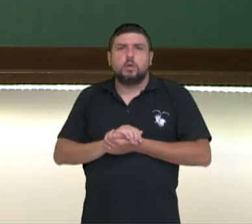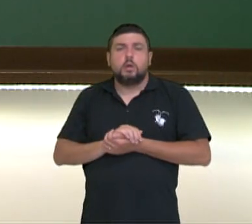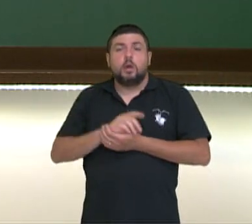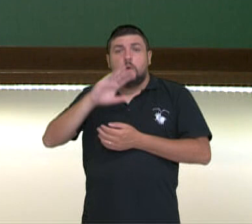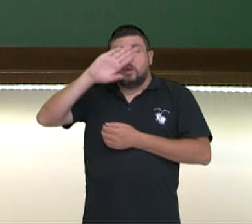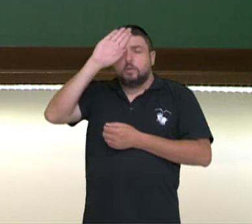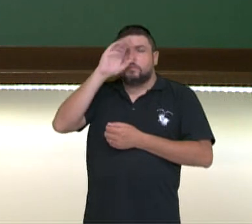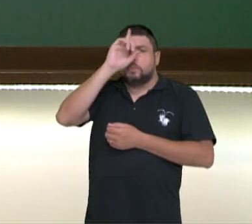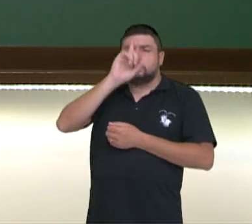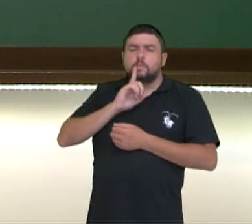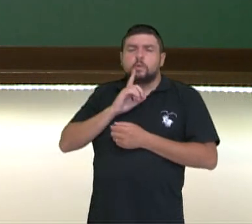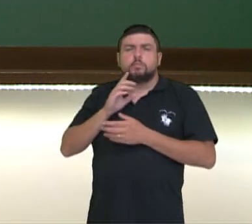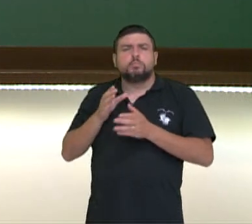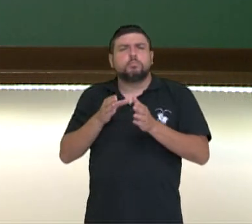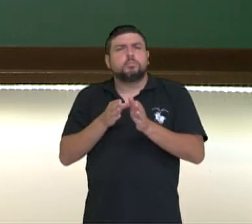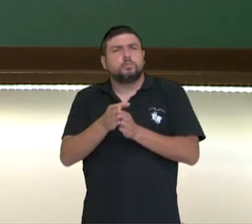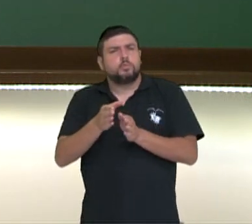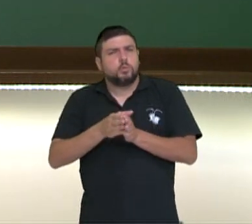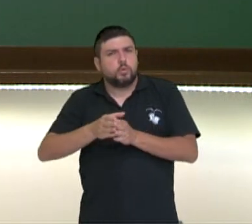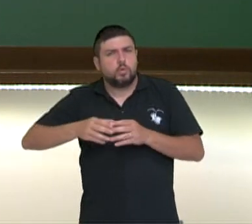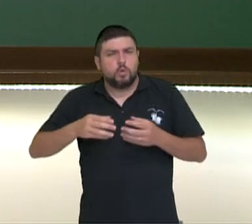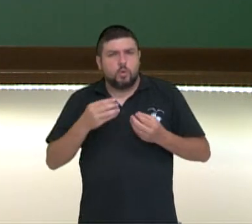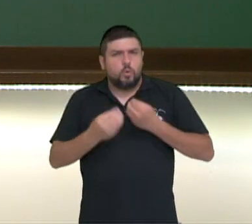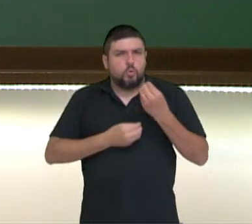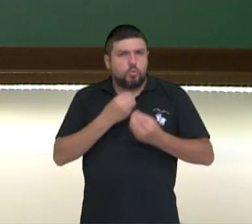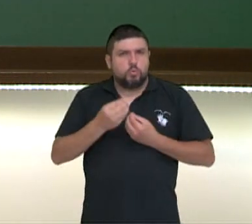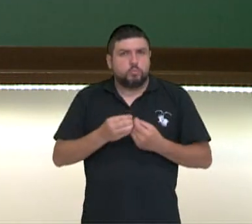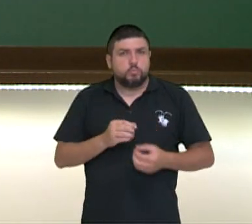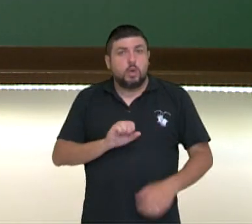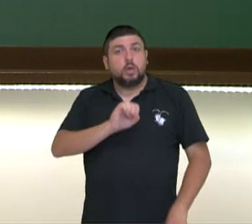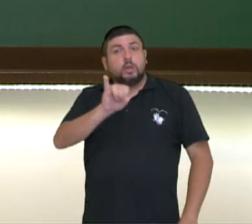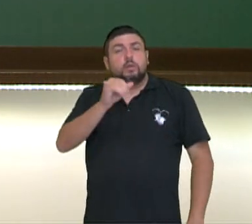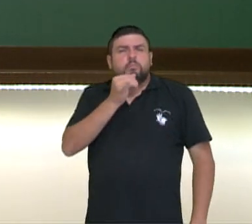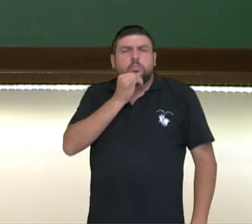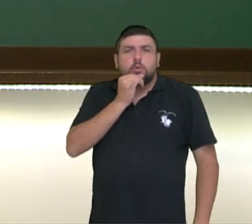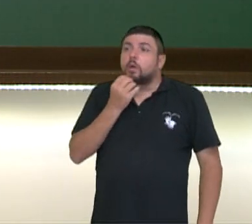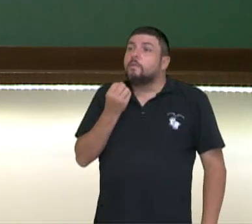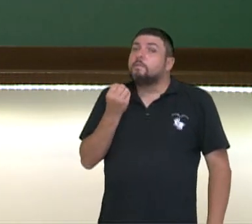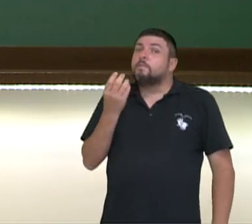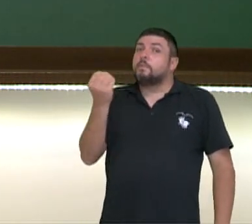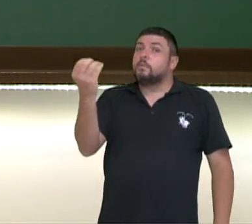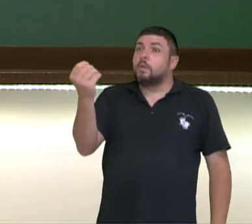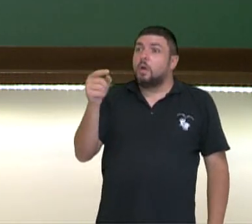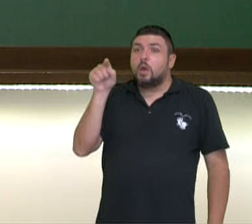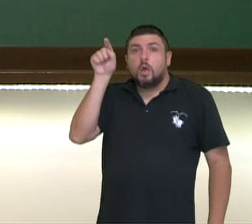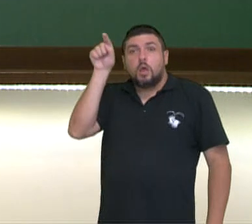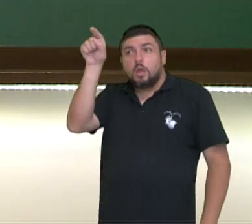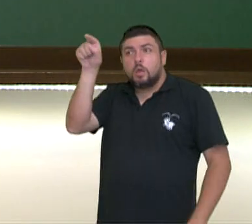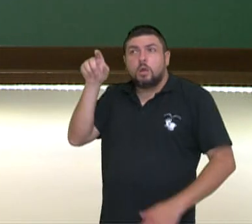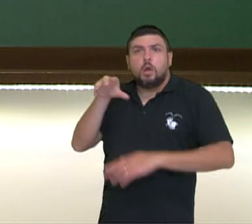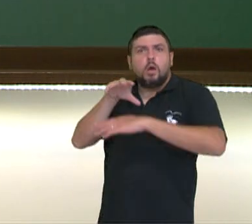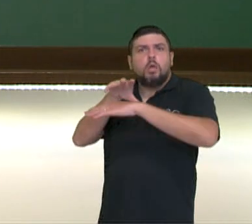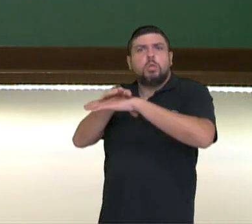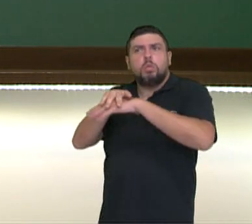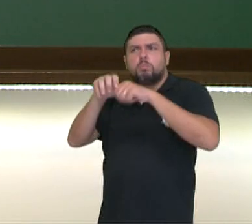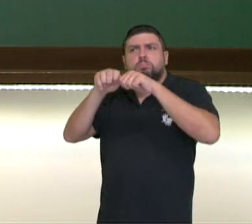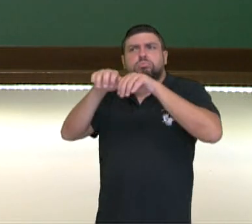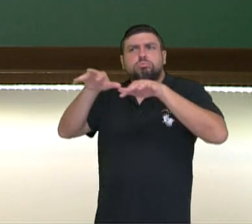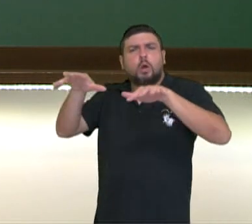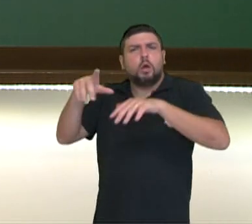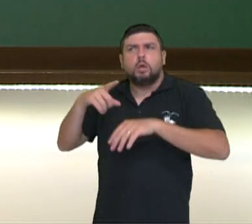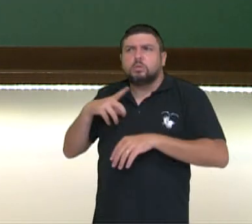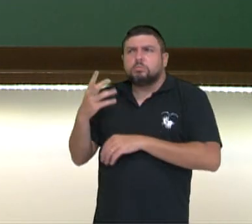recomendada, pessoal, quando você vai para algum lugar onde essa doença ela é endêmica, ou seja, onde acontecem